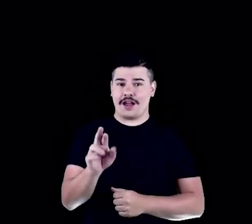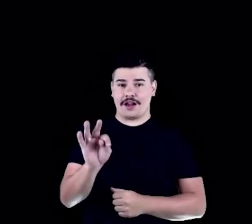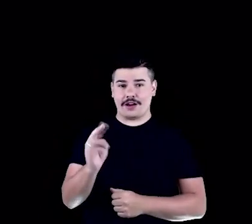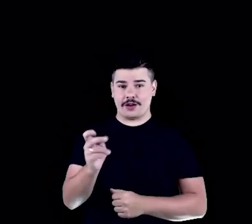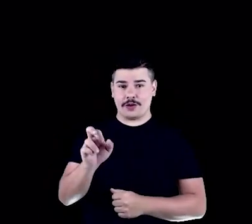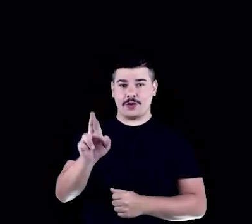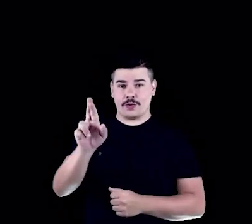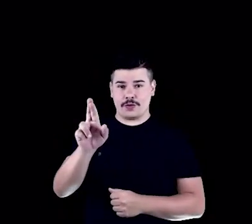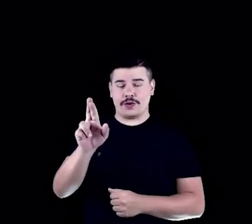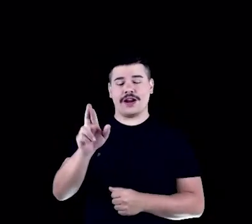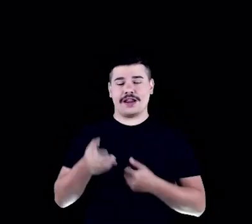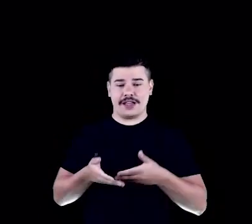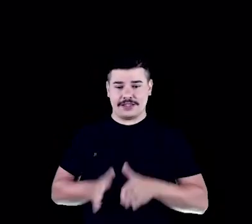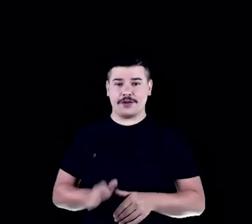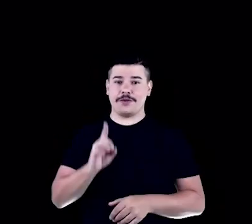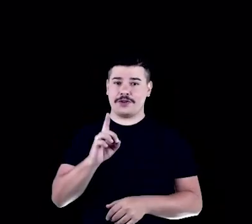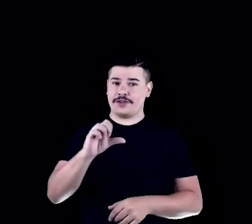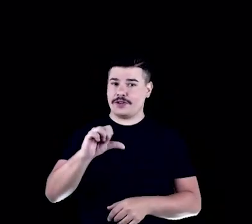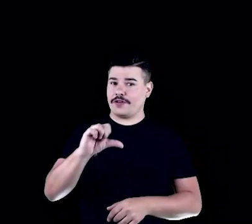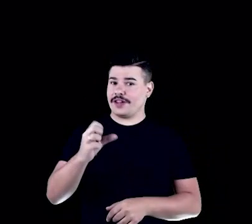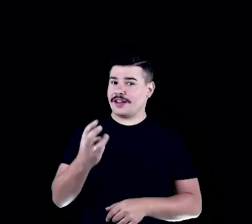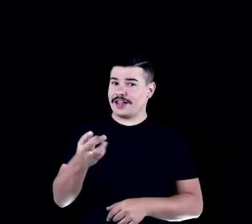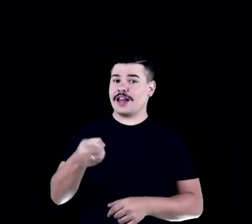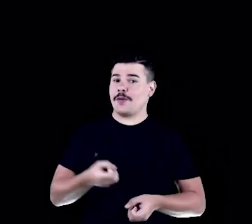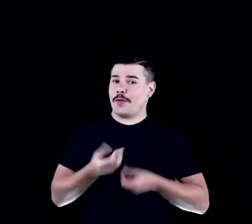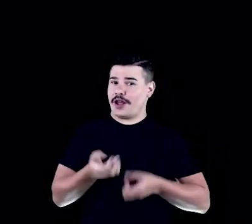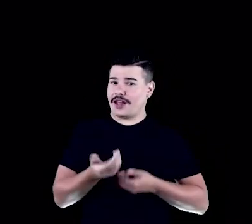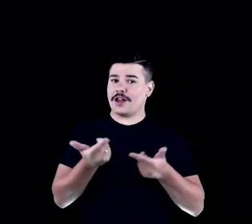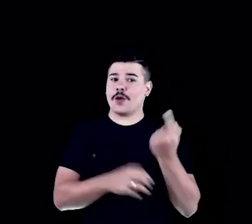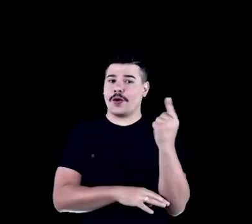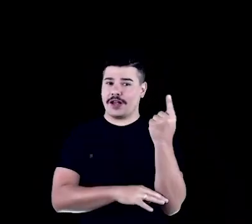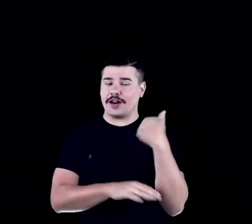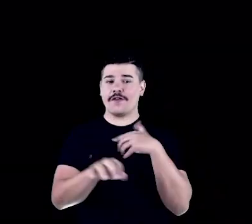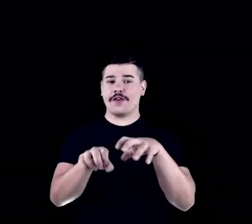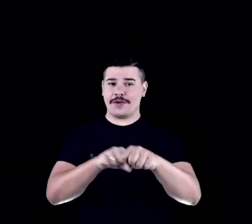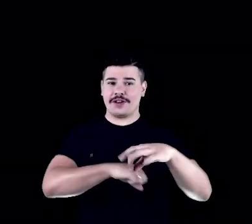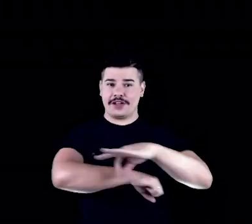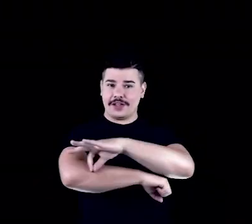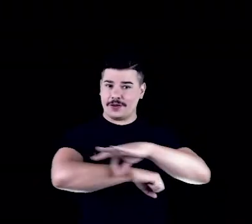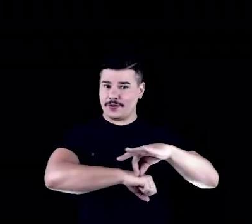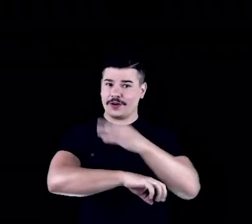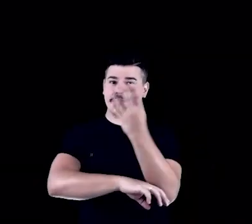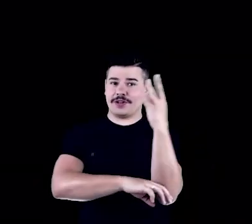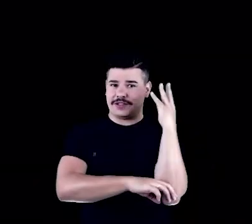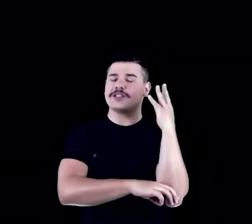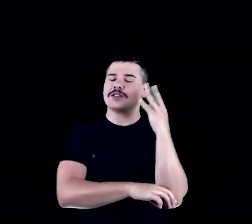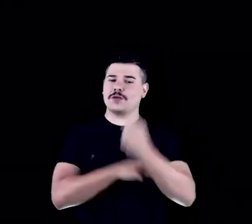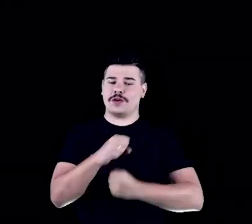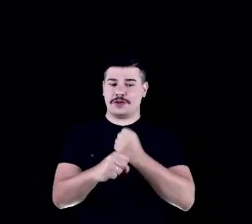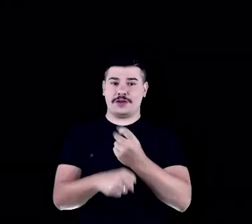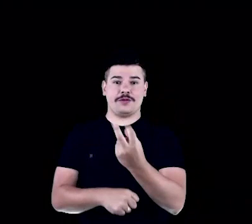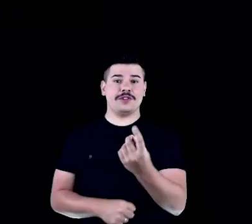Campos, nasceu em 93, ele é um poeta de Goiânia, formado em arquitetura e urbanismo pela USP